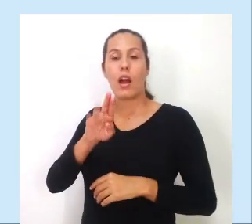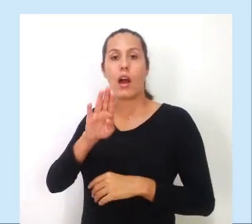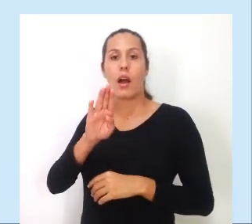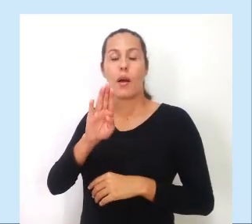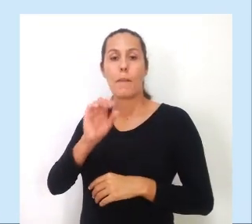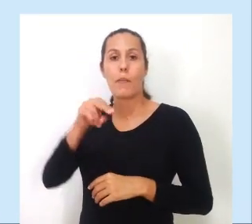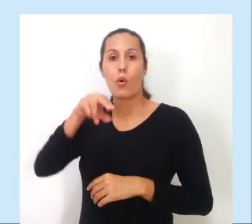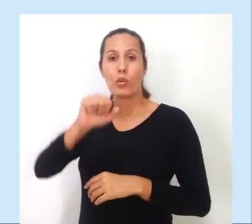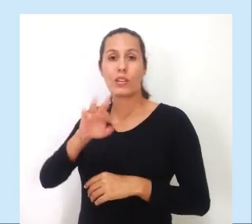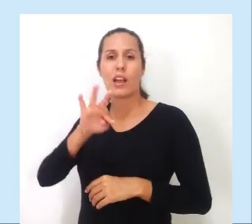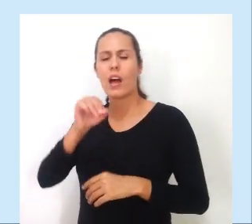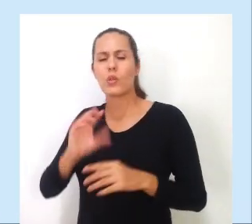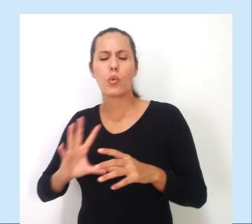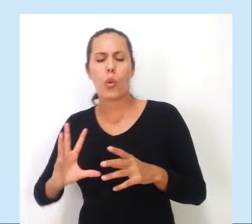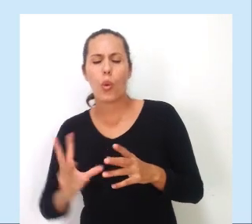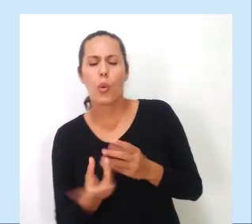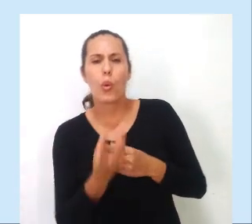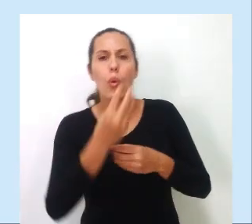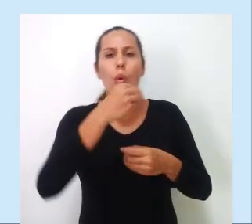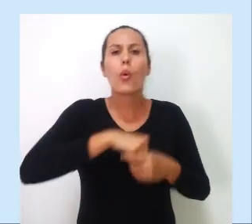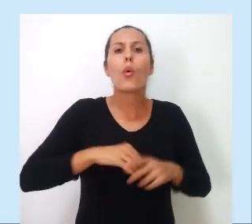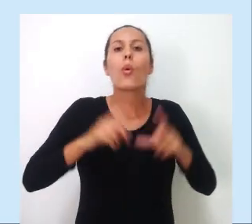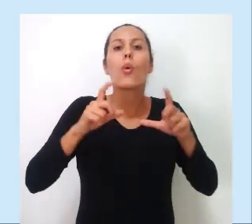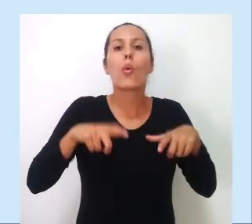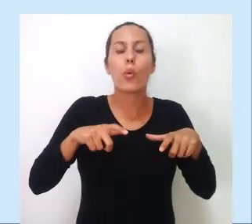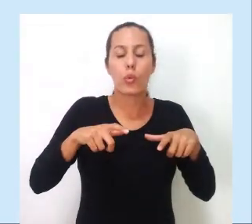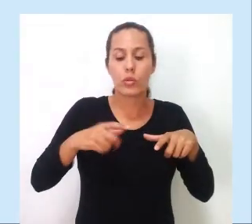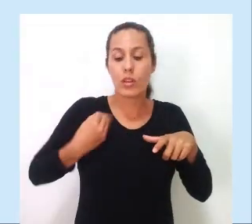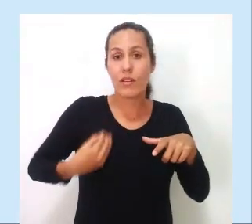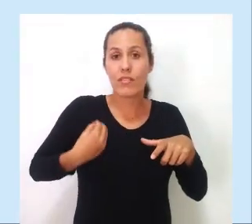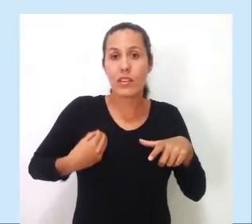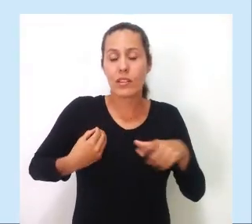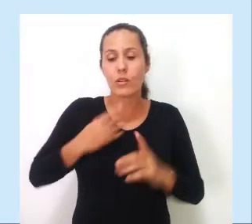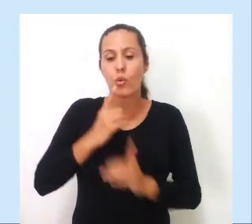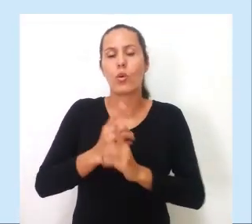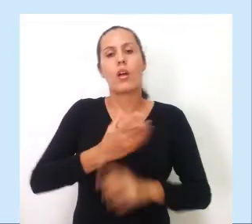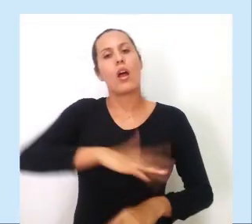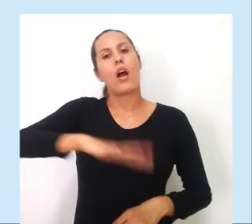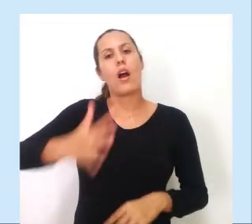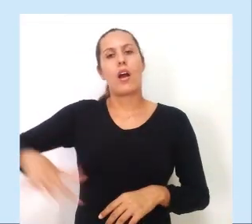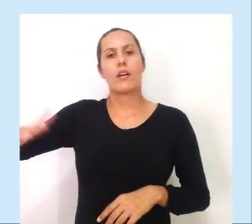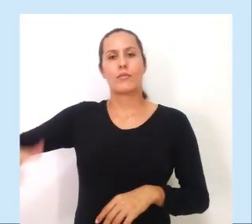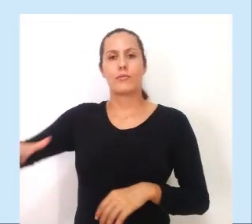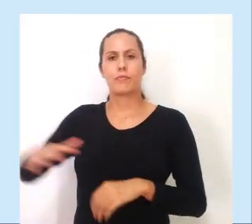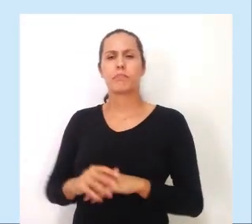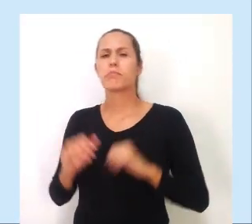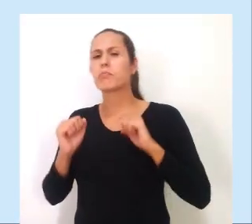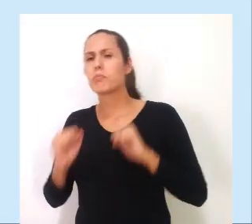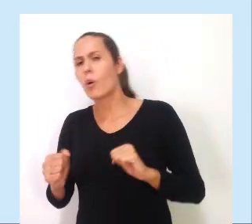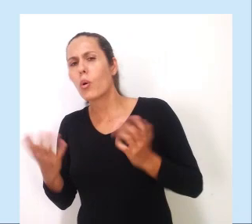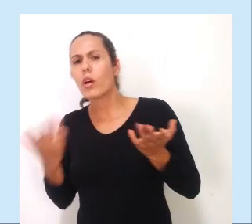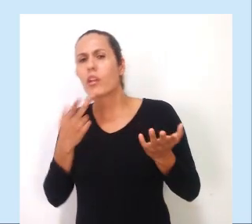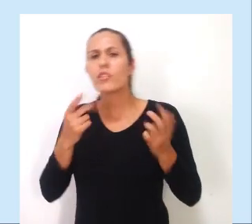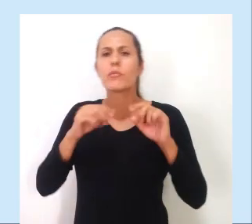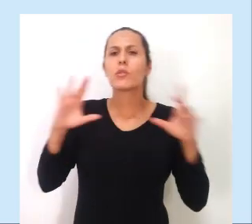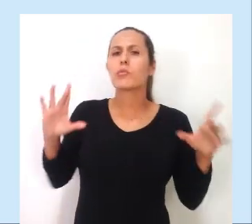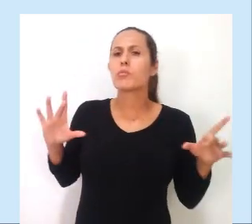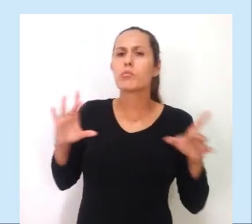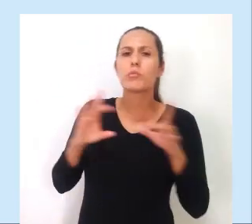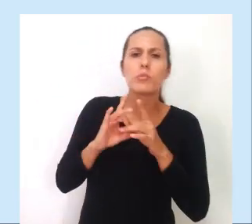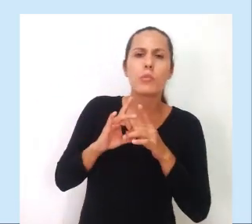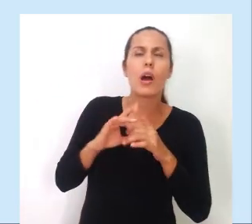carbonatos, e todos eles vão estar onde? Depositados na água do mar. A gente pode até fazer